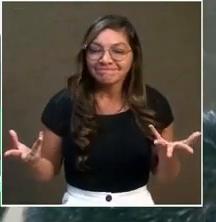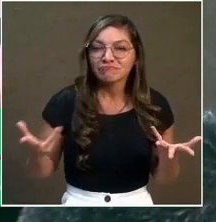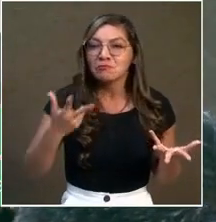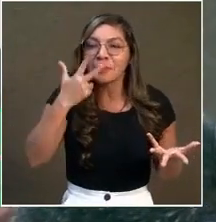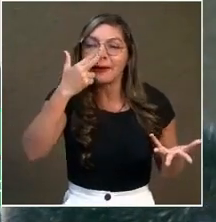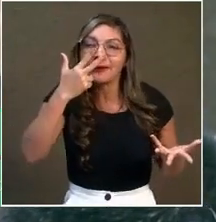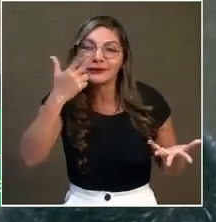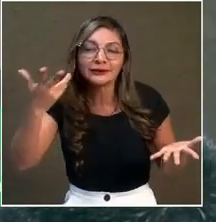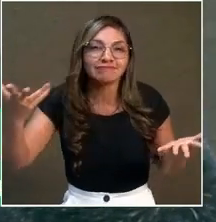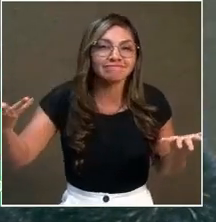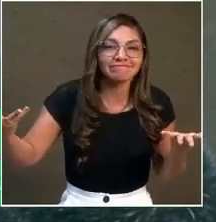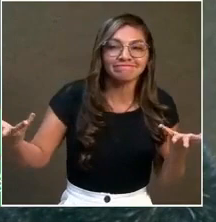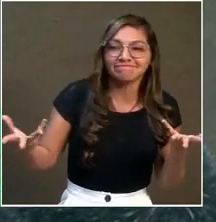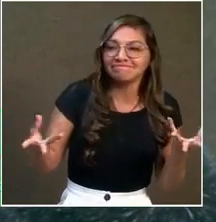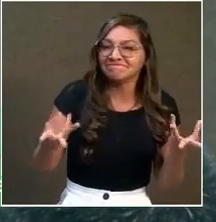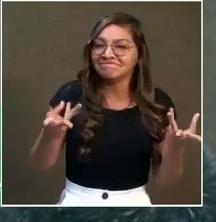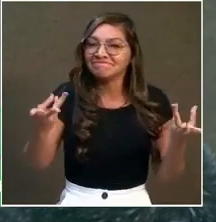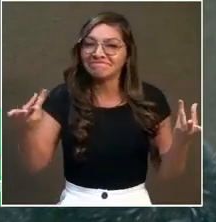completamente